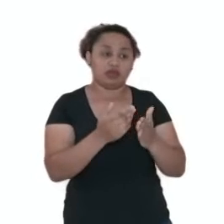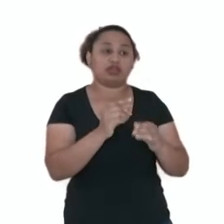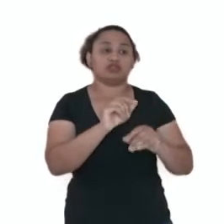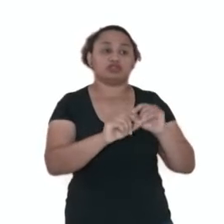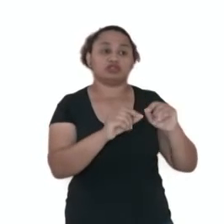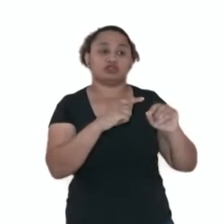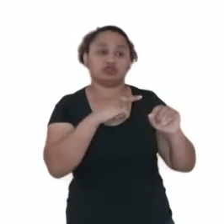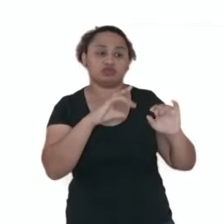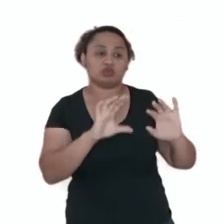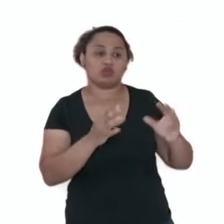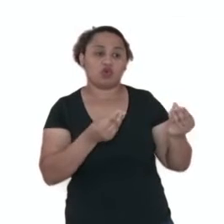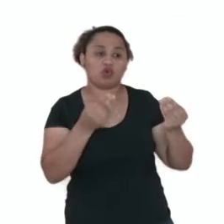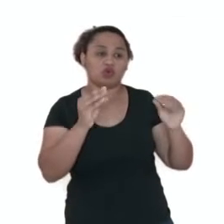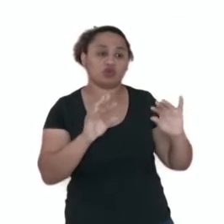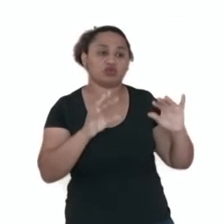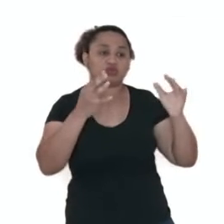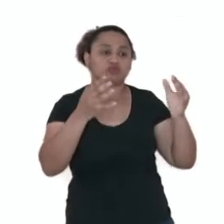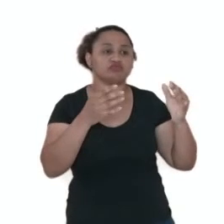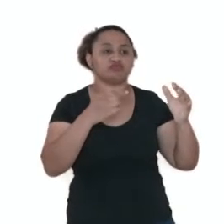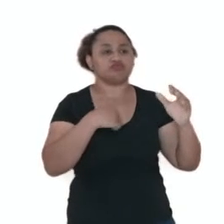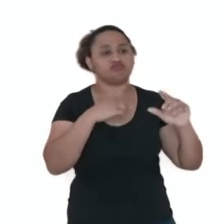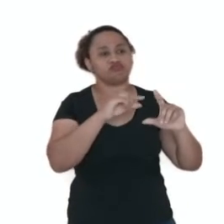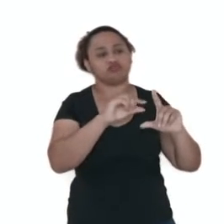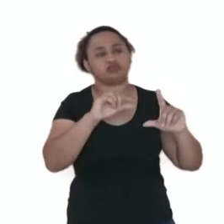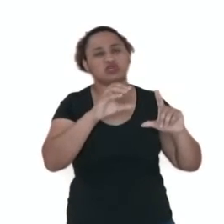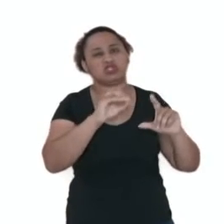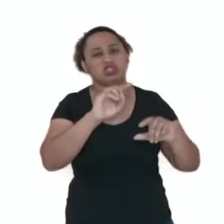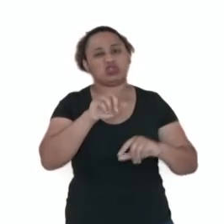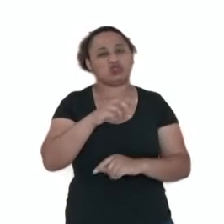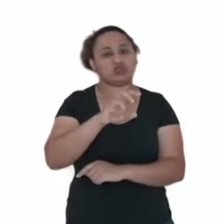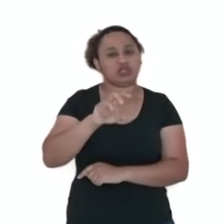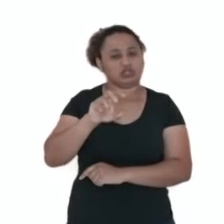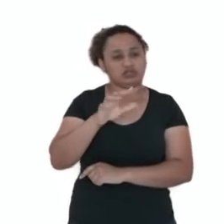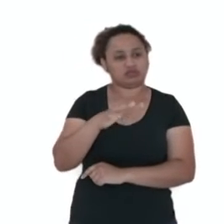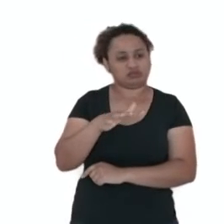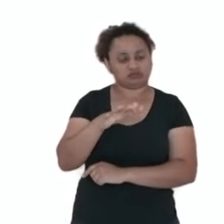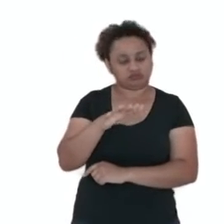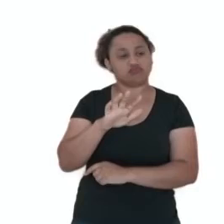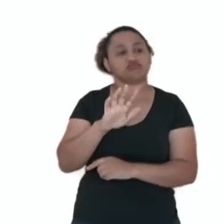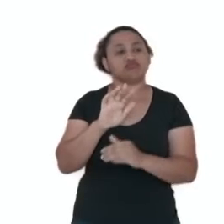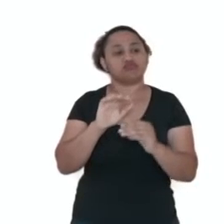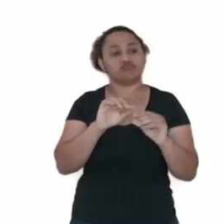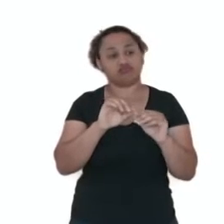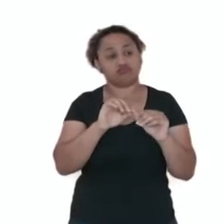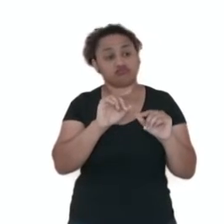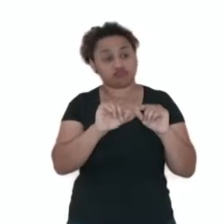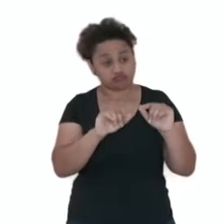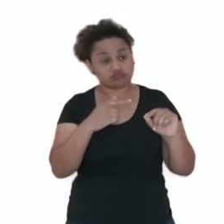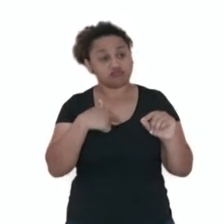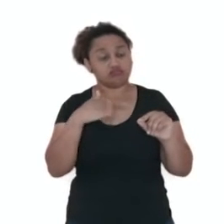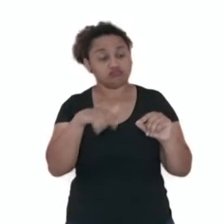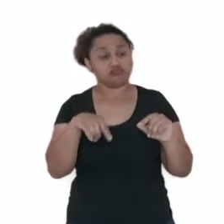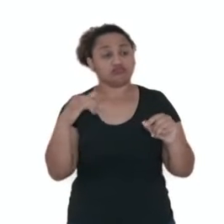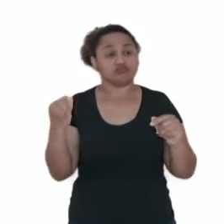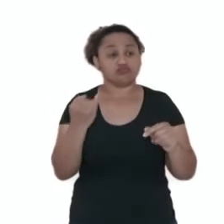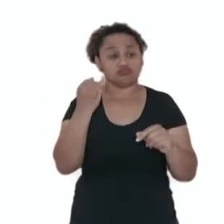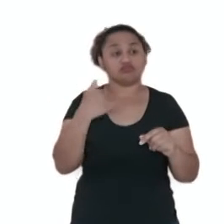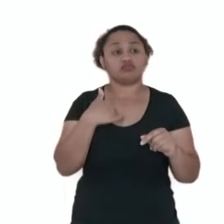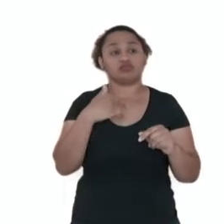pegada aqui um pouquinho acima ali de 0,5, tá? Necessário, né, número